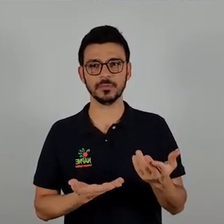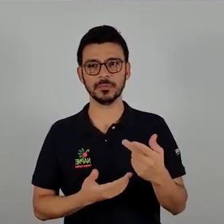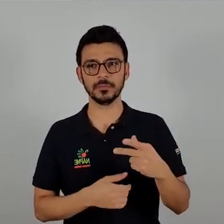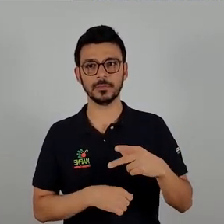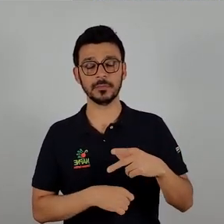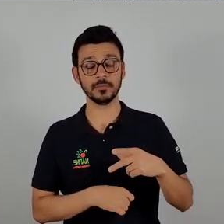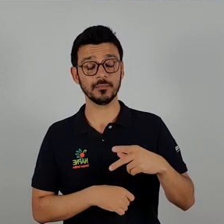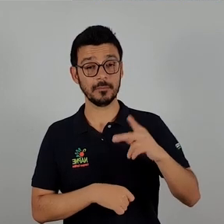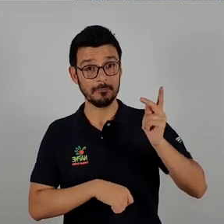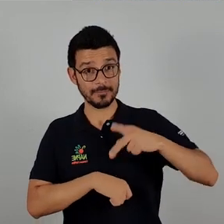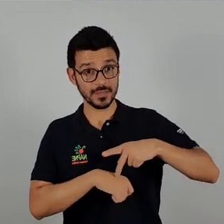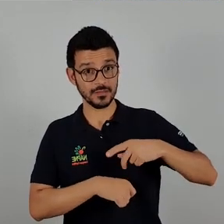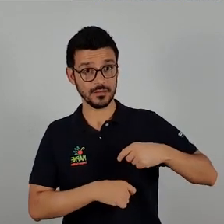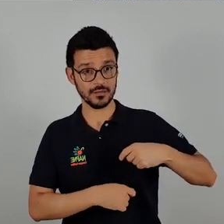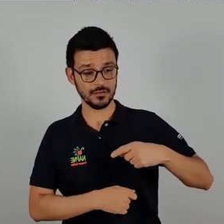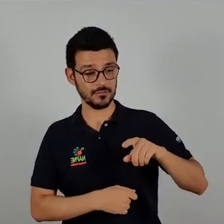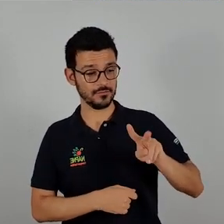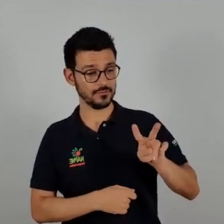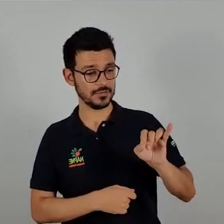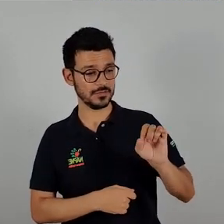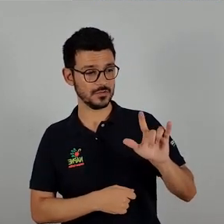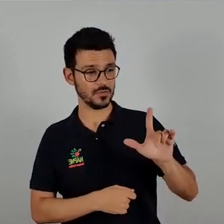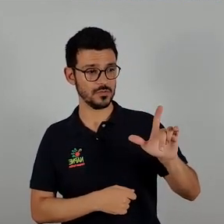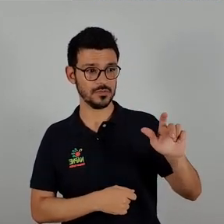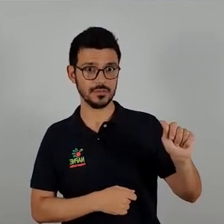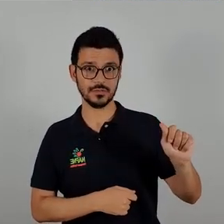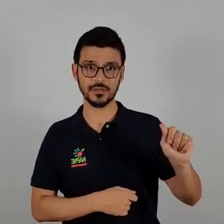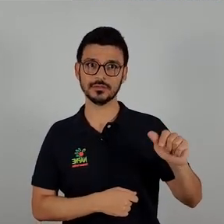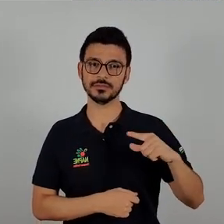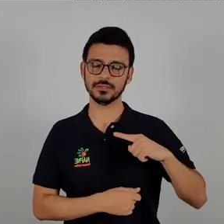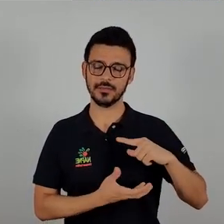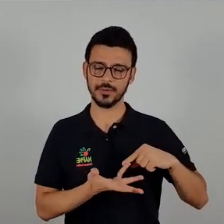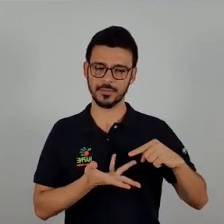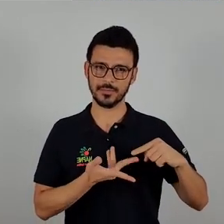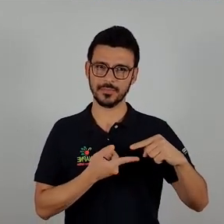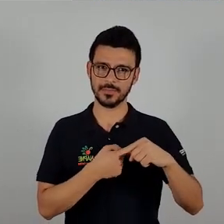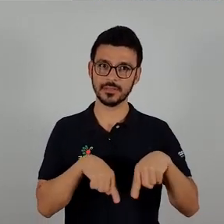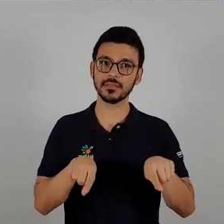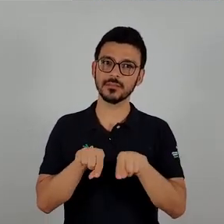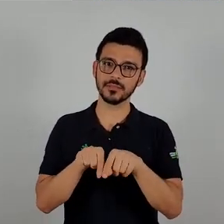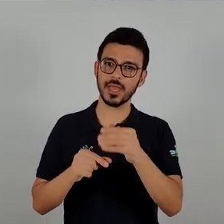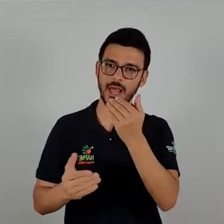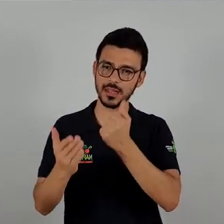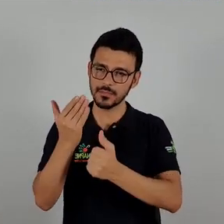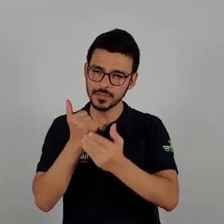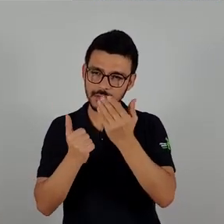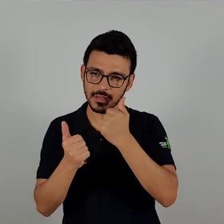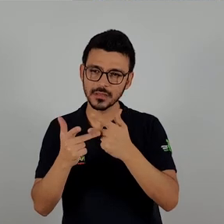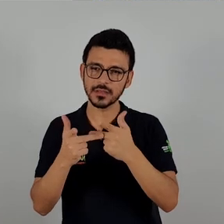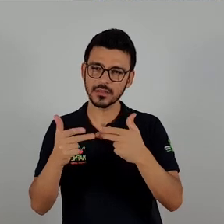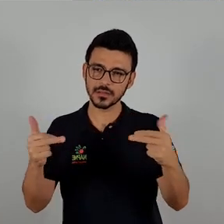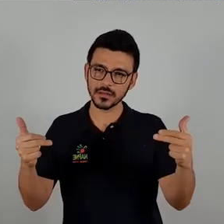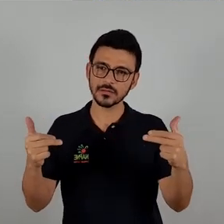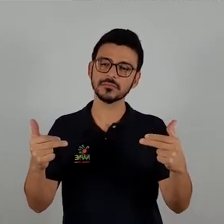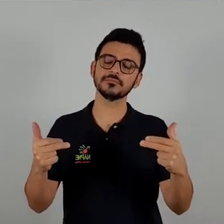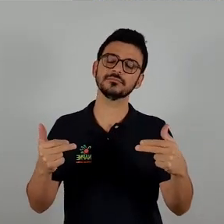Podemos seguir? Tranquilo? Pode ir perguntando aí, viu? Fica à vontade, tá? Obrigado, Bruna, pelo suporte aí.